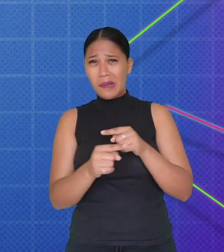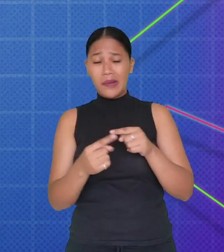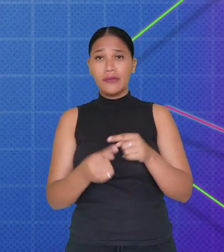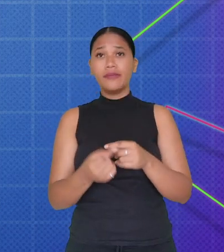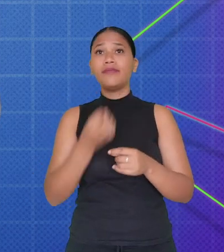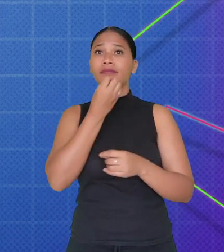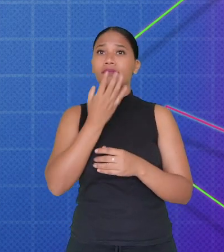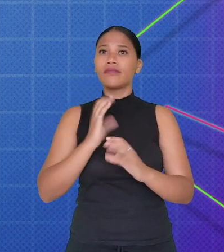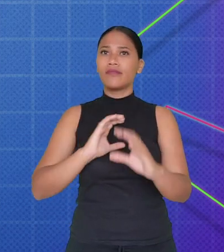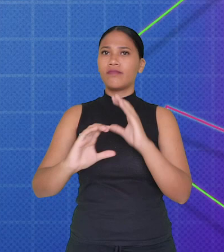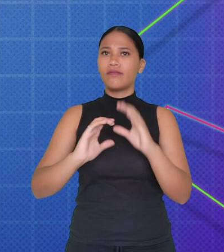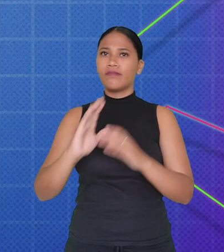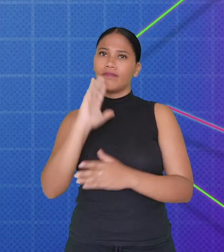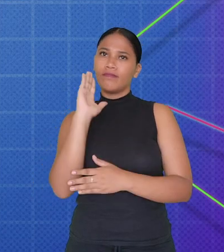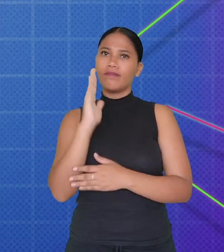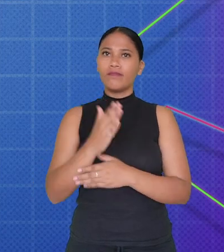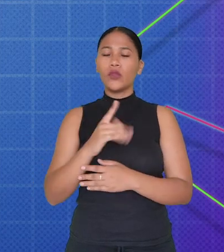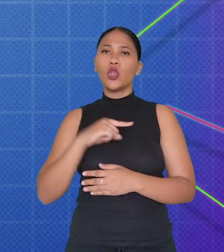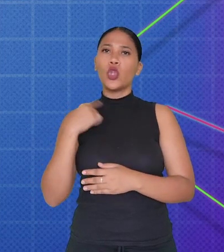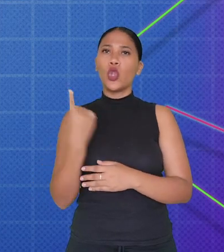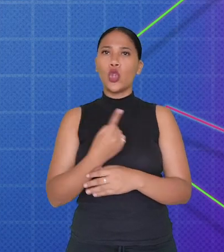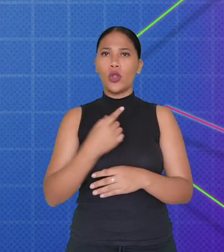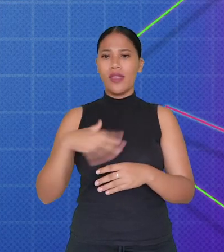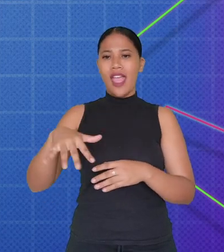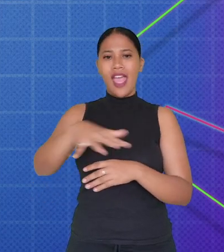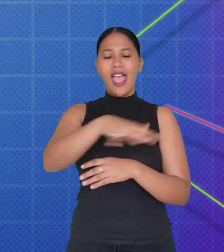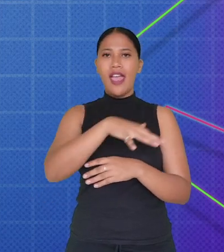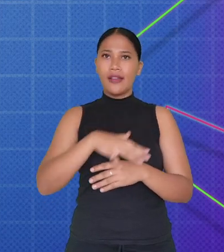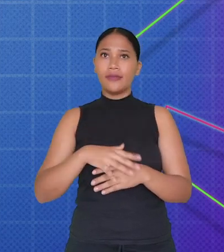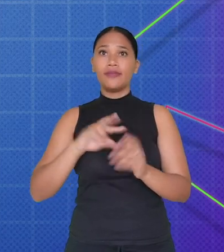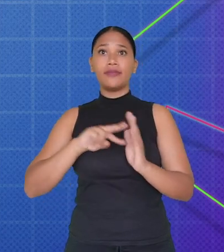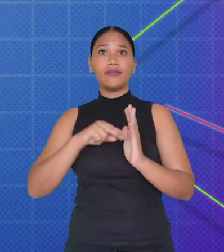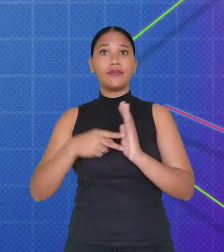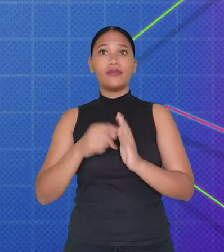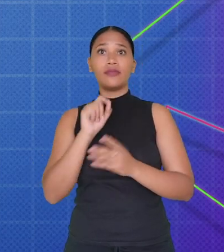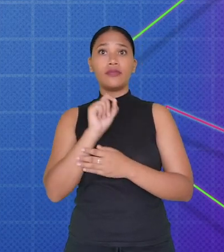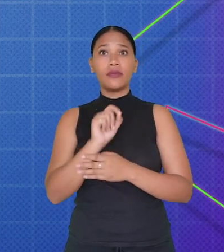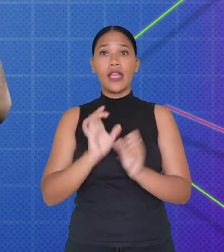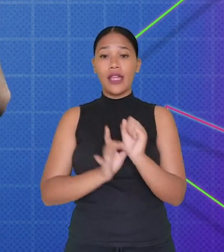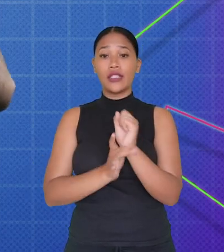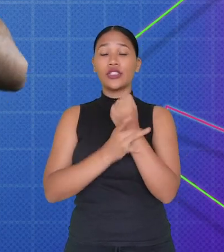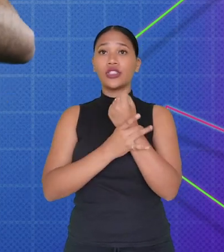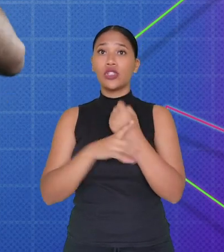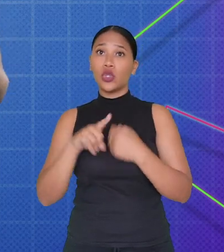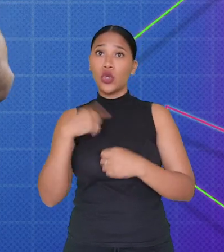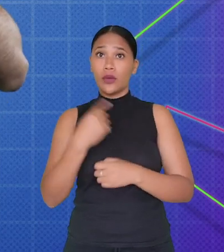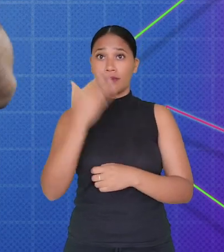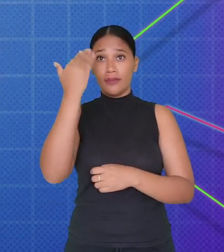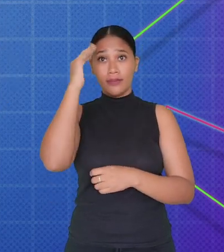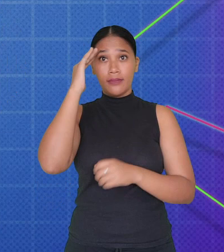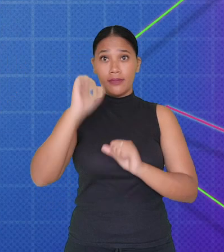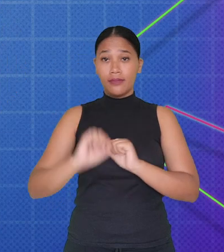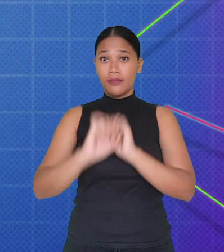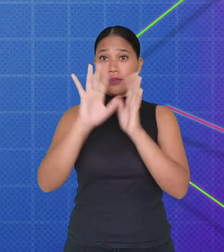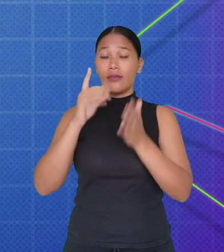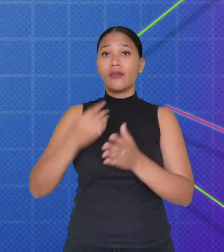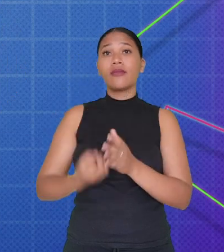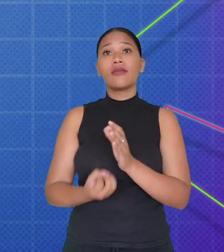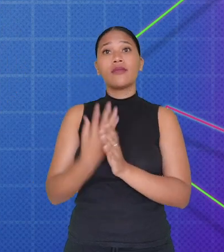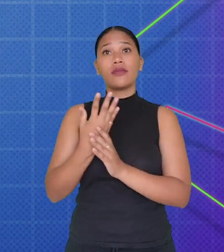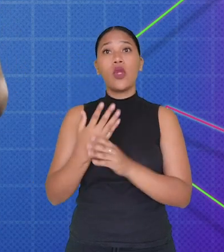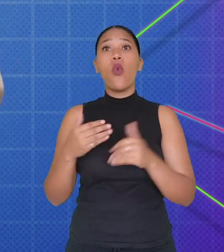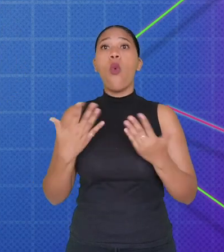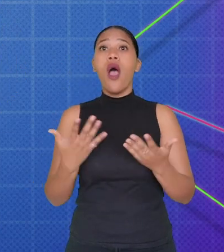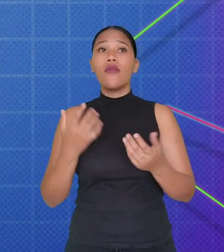é necessário estabelecer uma comunicação eficiente entre todas as áreas envolvidas isso significa garantir que todos entendam que está sendo